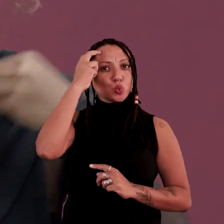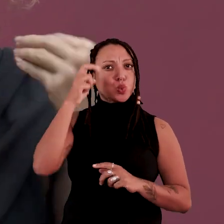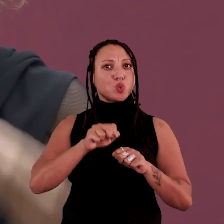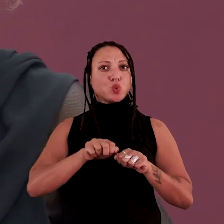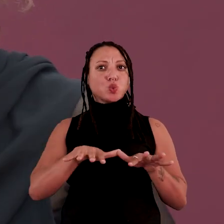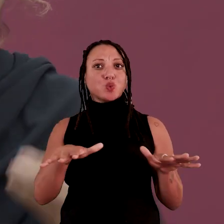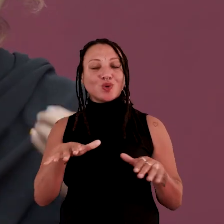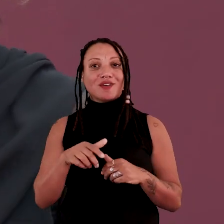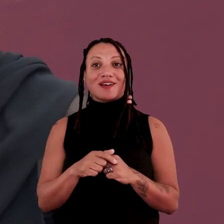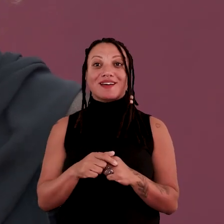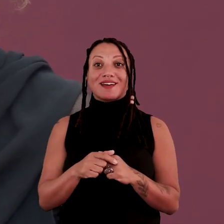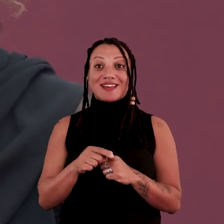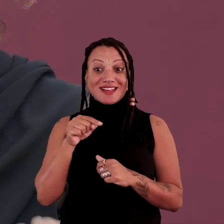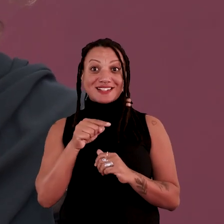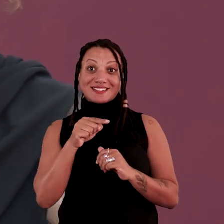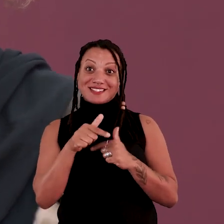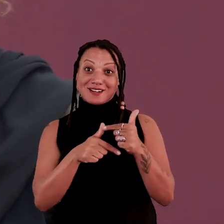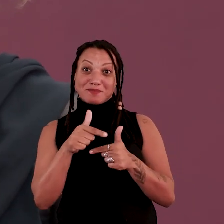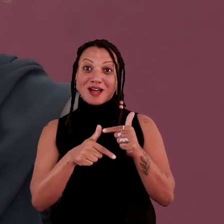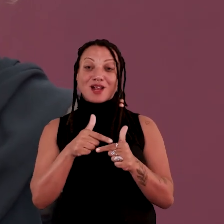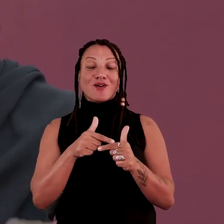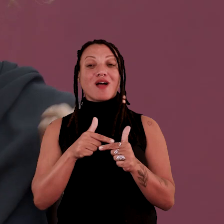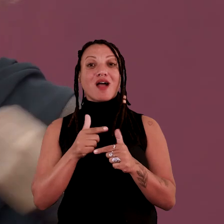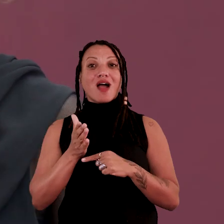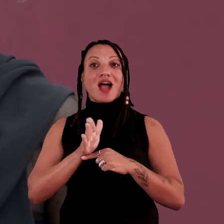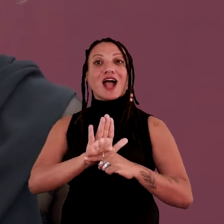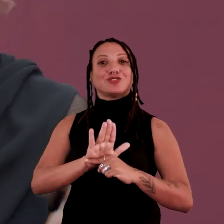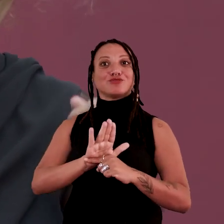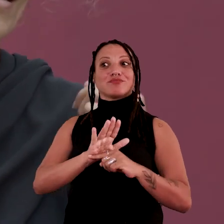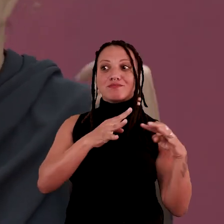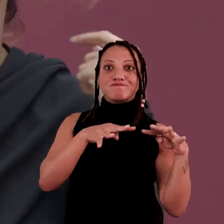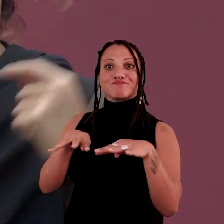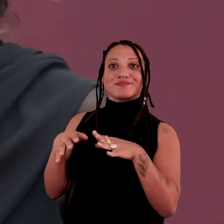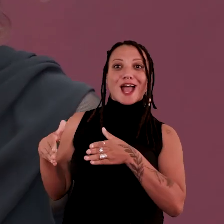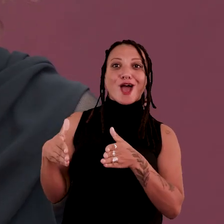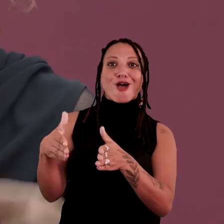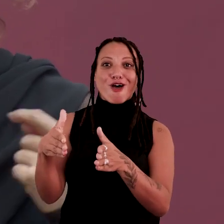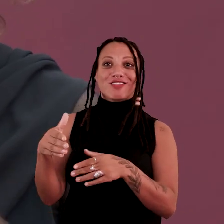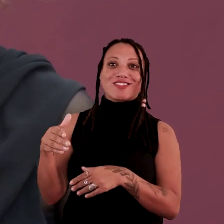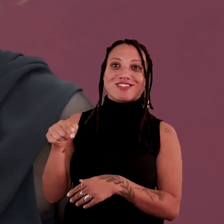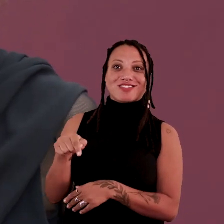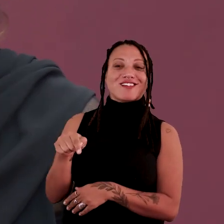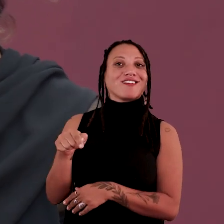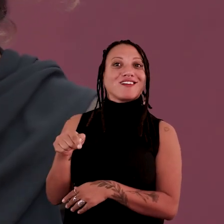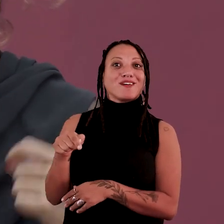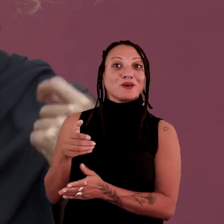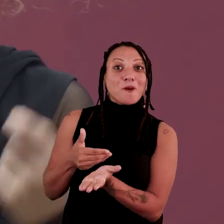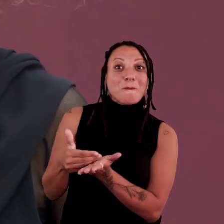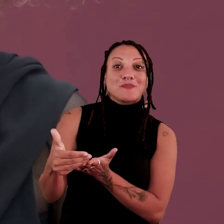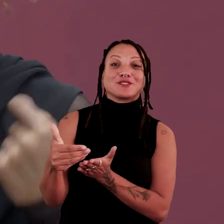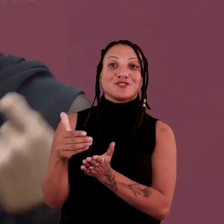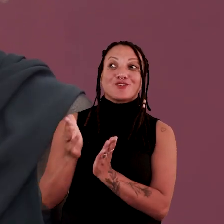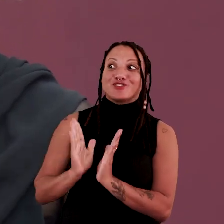rota está começando a pegar um ritmo, precisa desse empurrãozinho de visibilidade para a galera ir lá procurar as lideranças